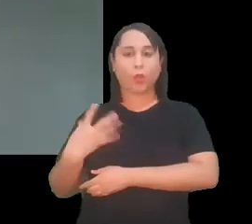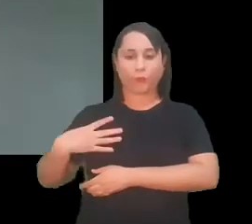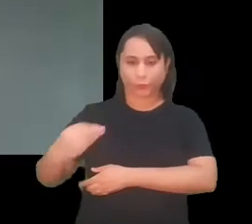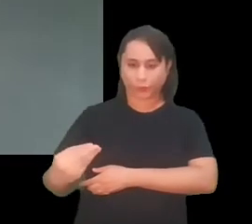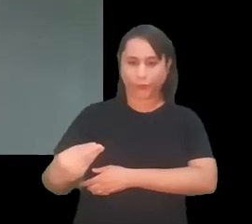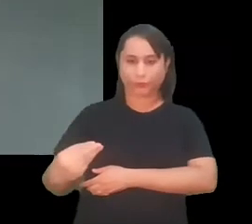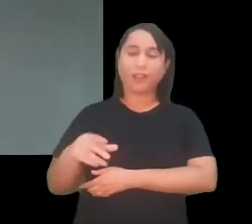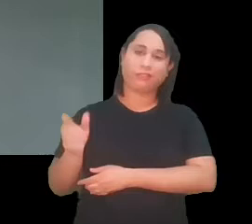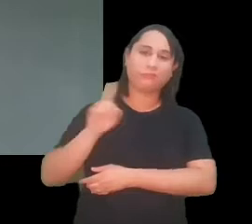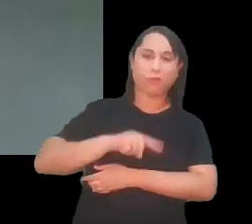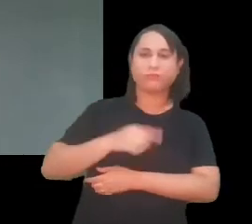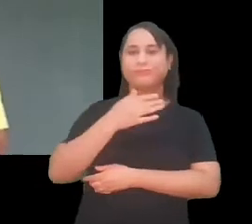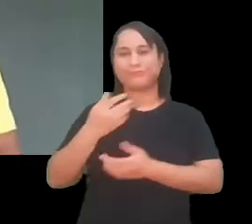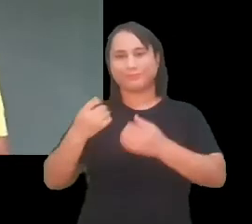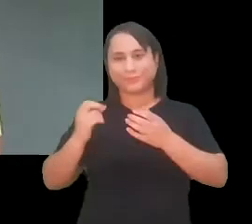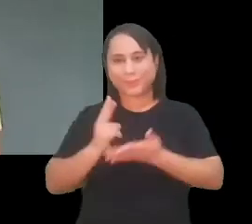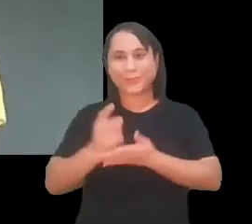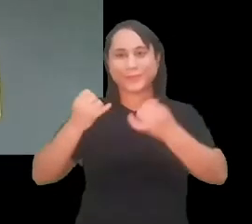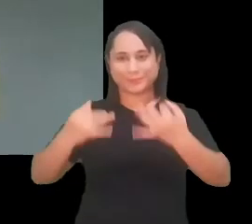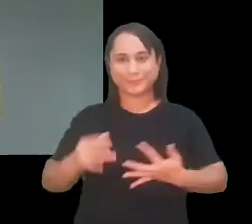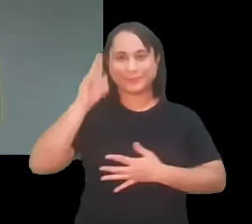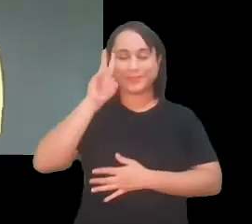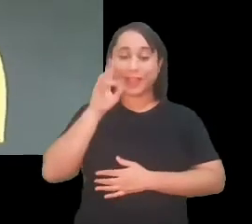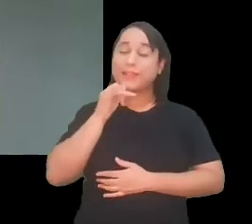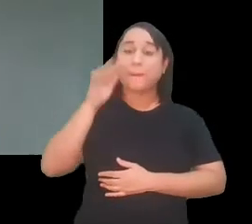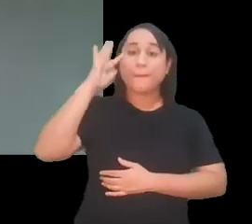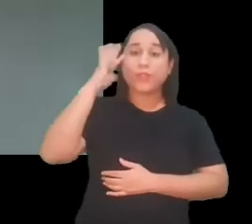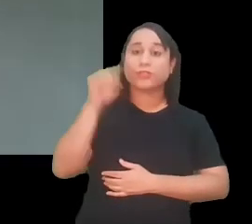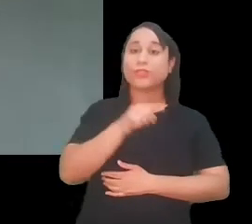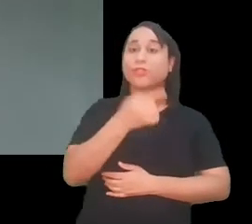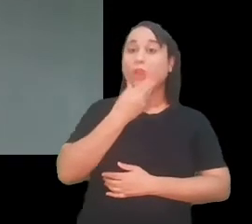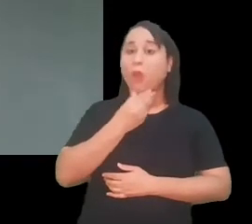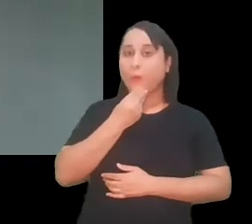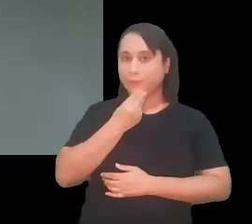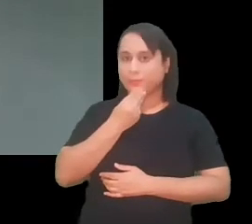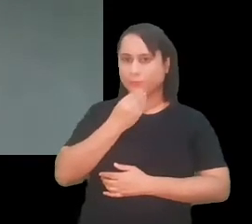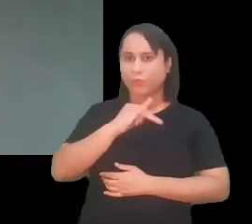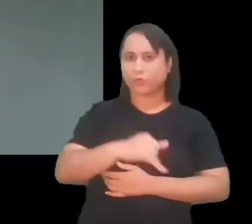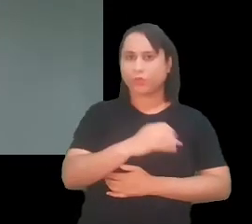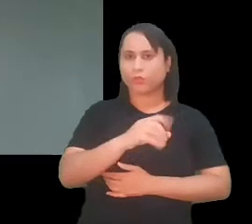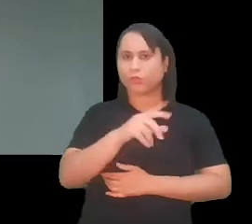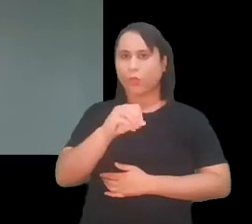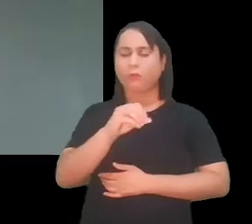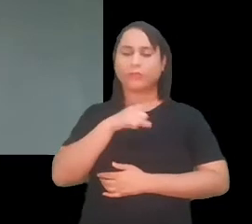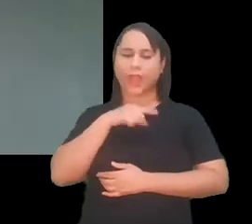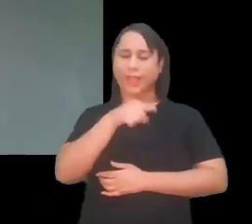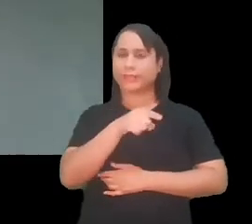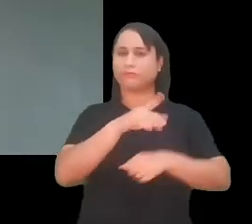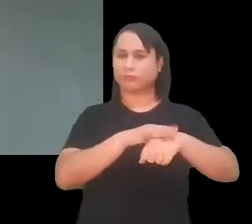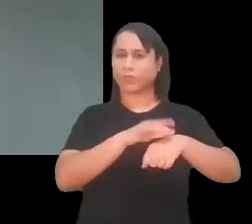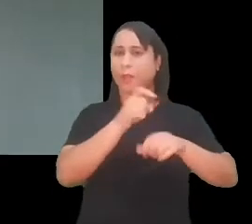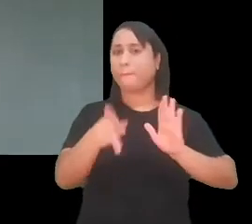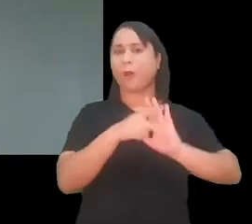filhos, o cara aqui, beleza. Muito bem. Imagine que o seu João, lá em cima, ele tem a hipertricose auricular. É uma característica genética